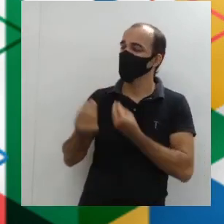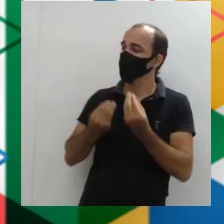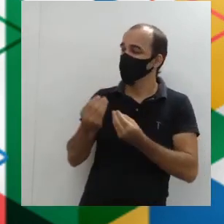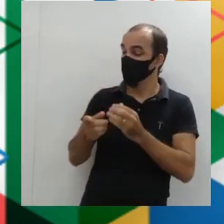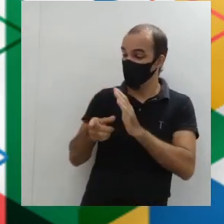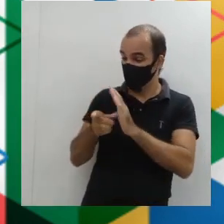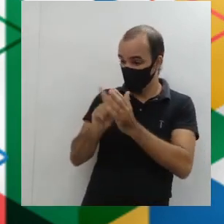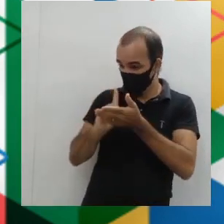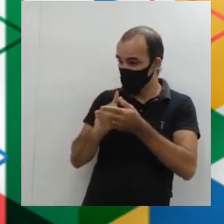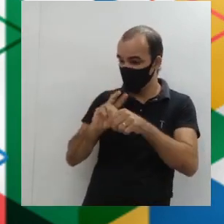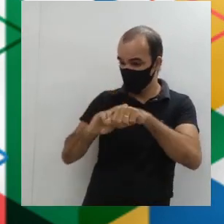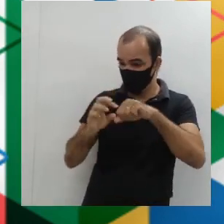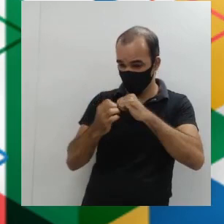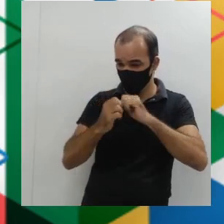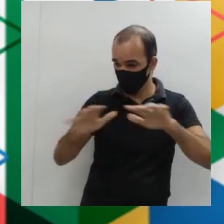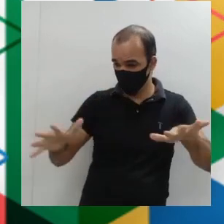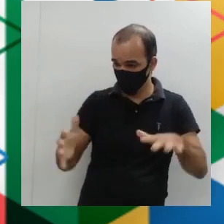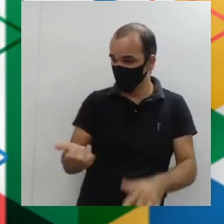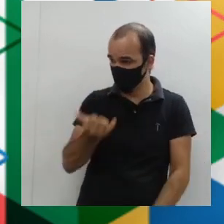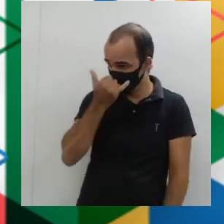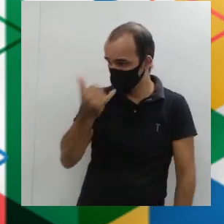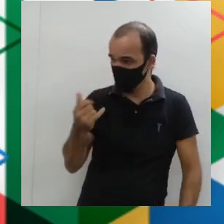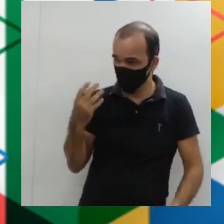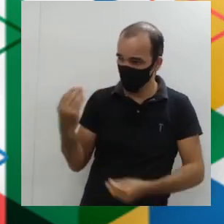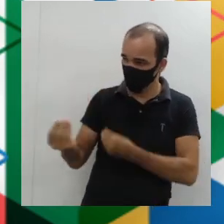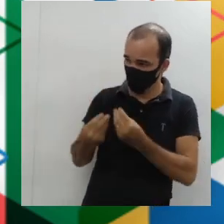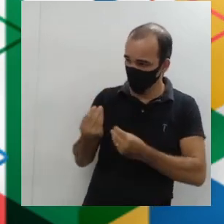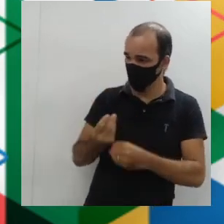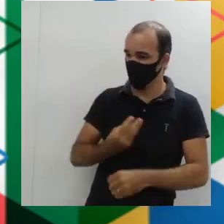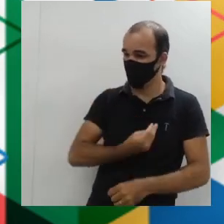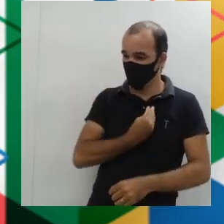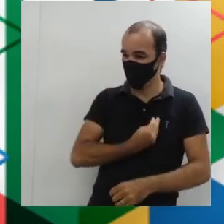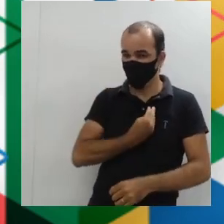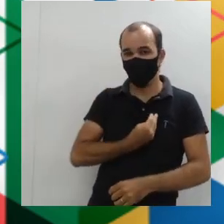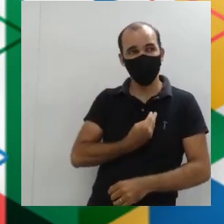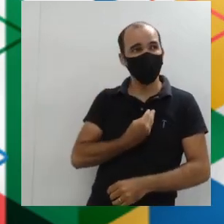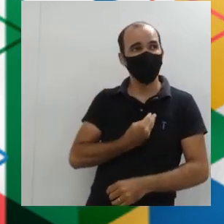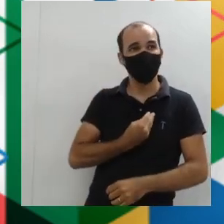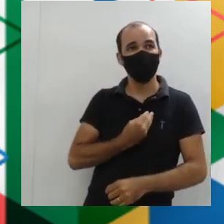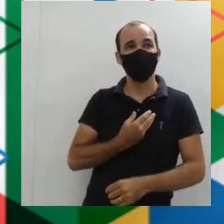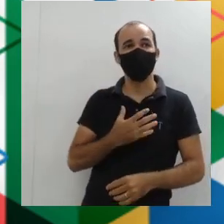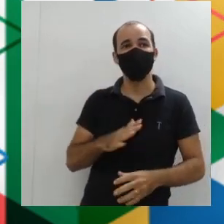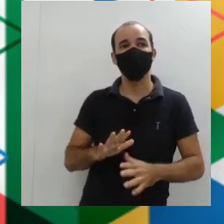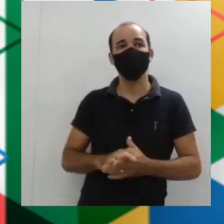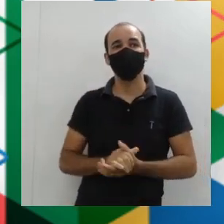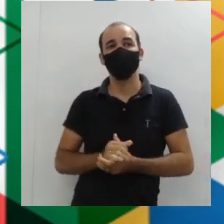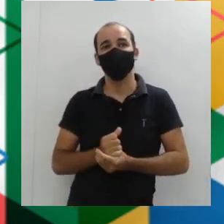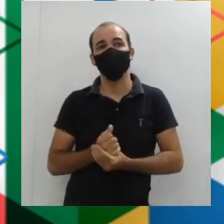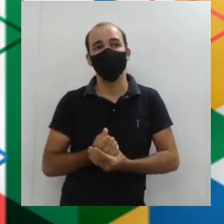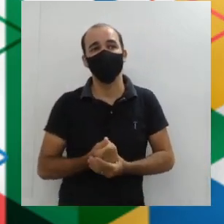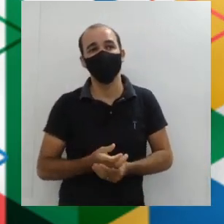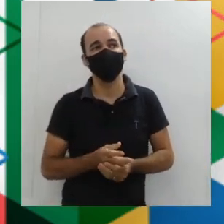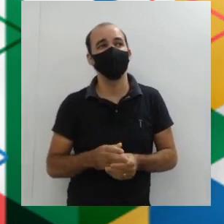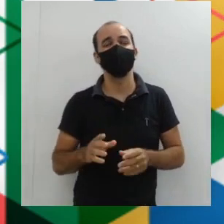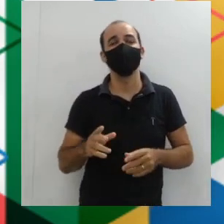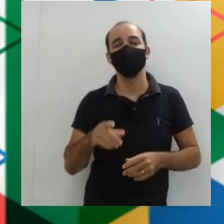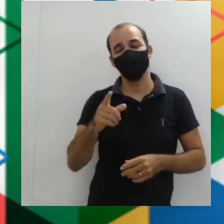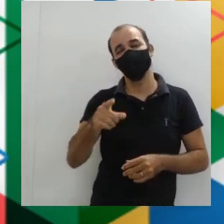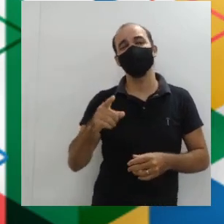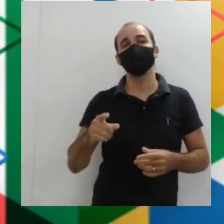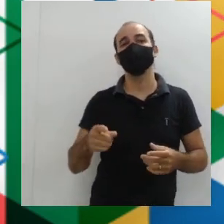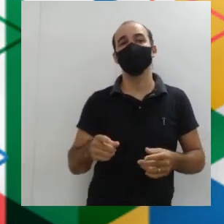desse processo pandêmico que nós começamos a viver, né? Da forma assim, bem, essa mudança brusca